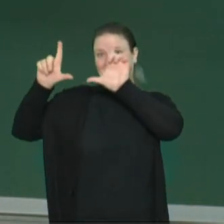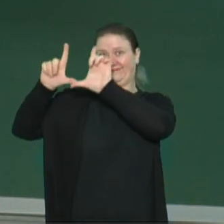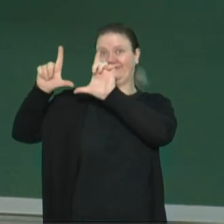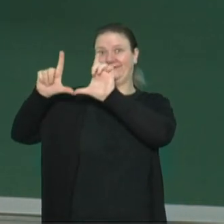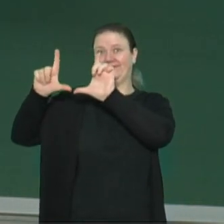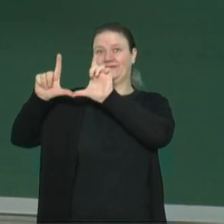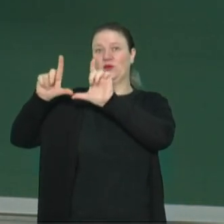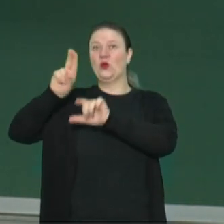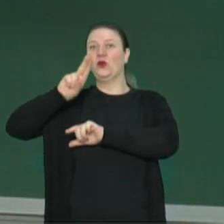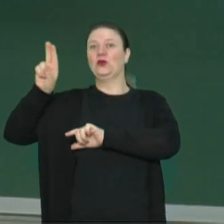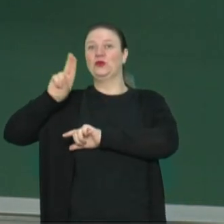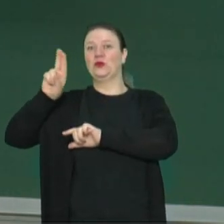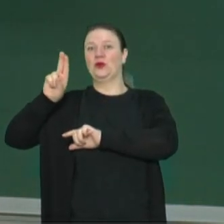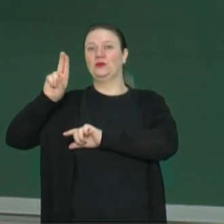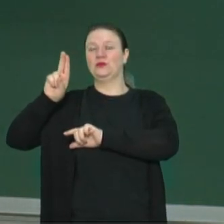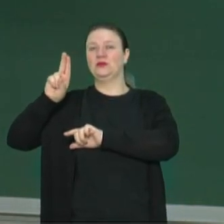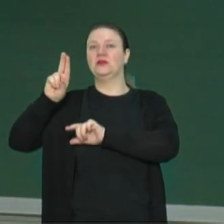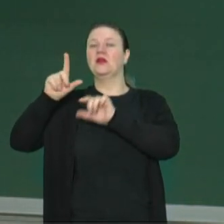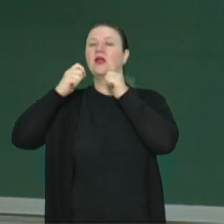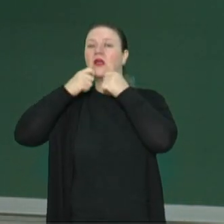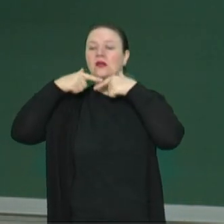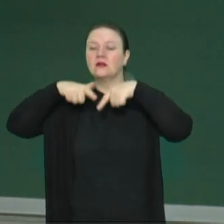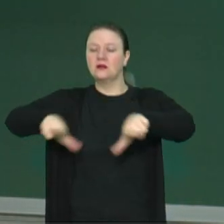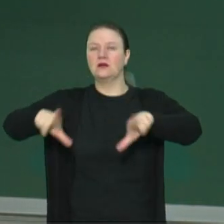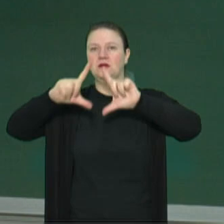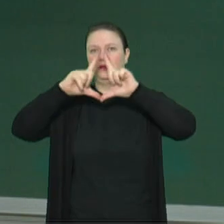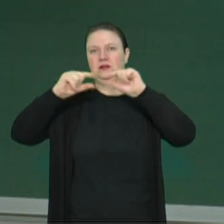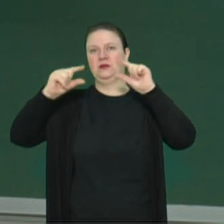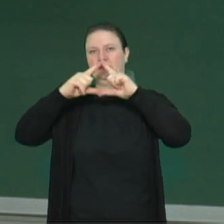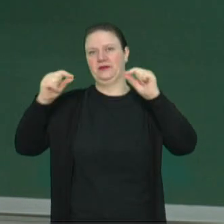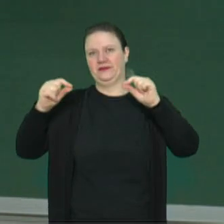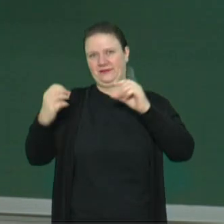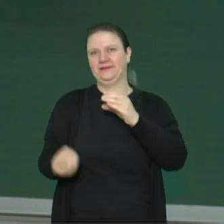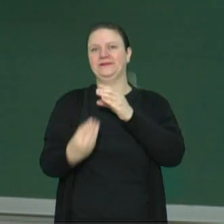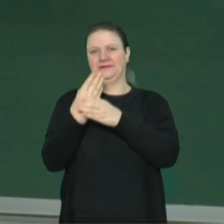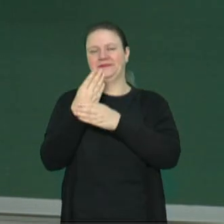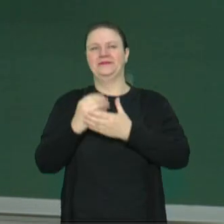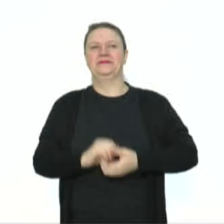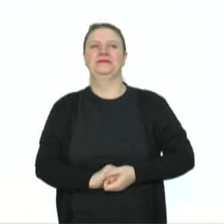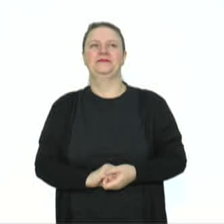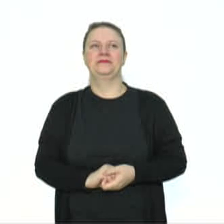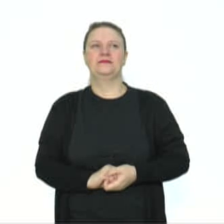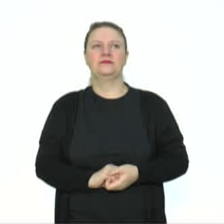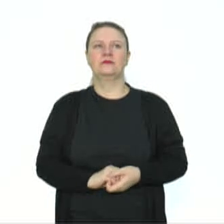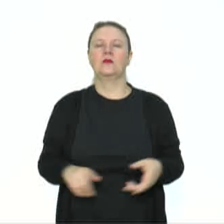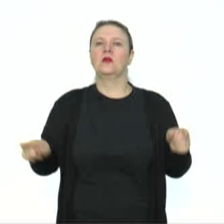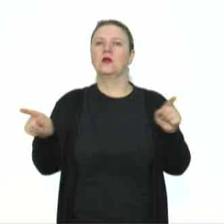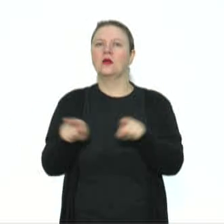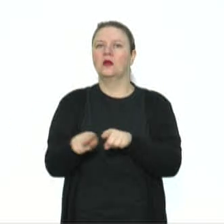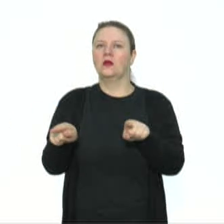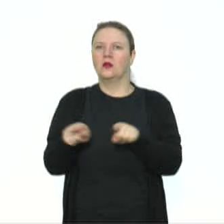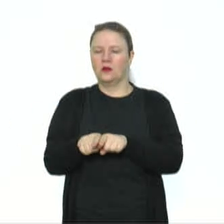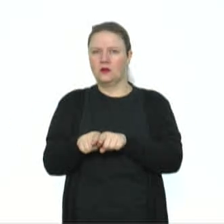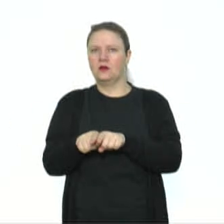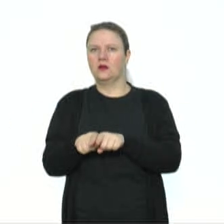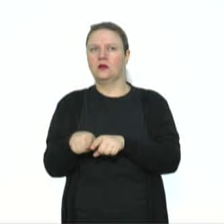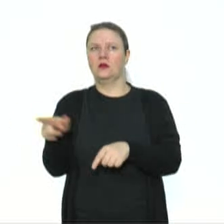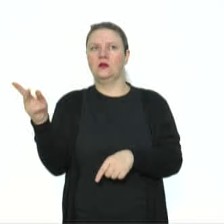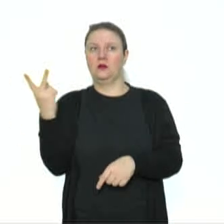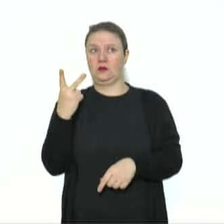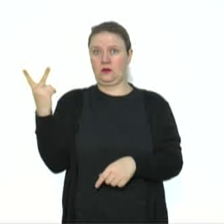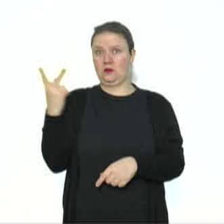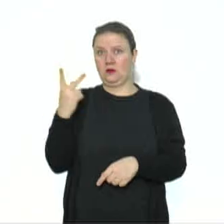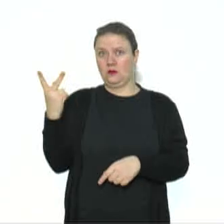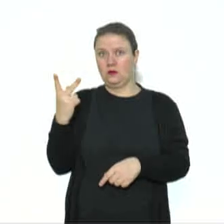do jiu-jitsu na língua japonesa, né? Que foi a sua origem, né? área de combate. Então temos as duas situações aqui,